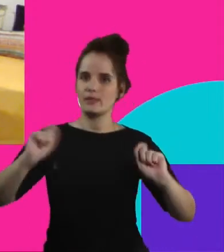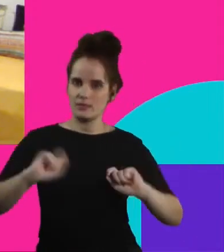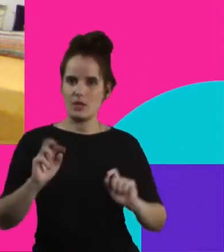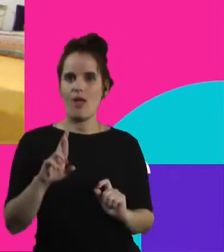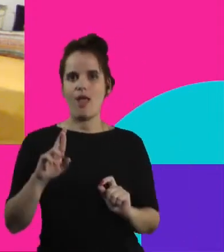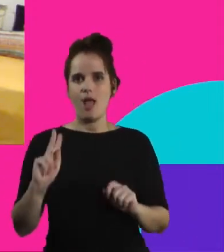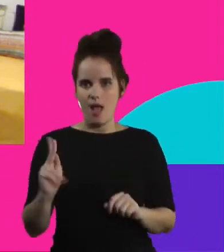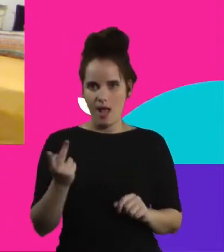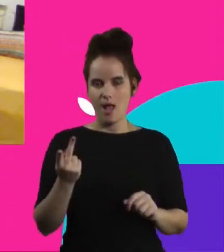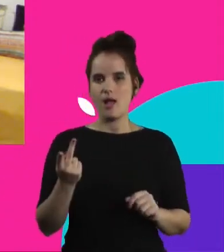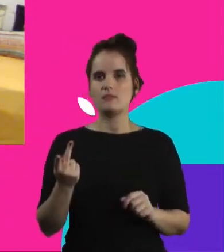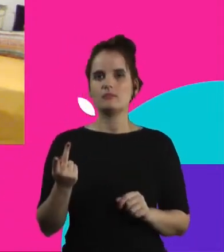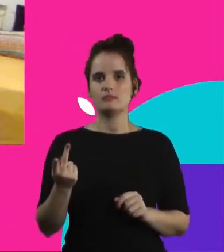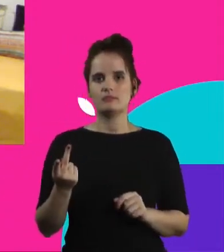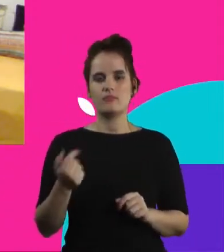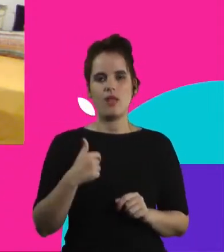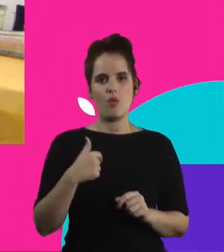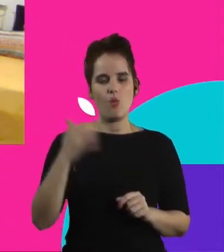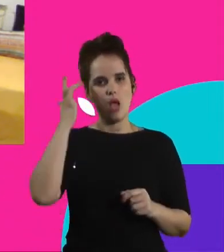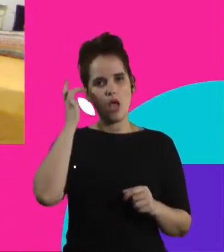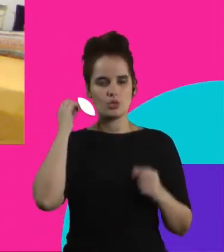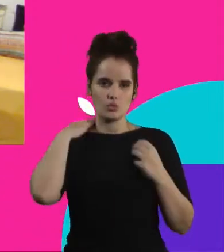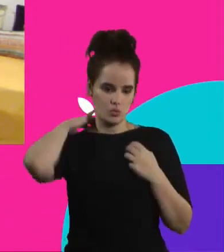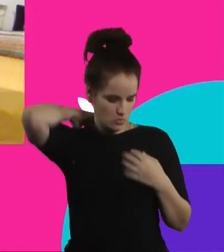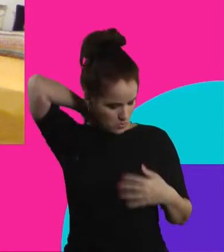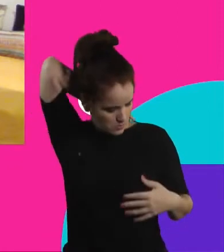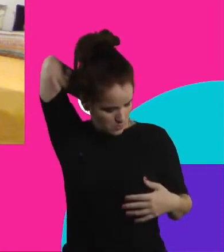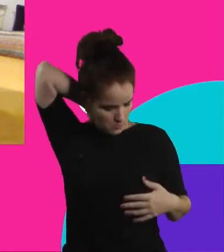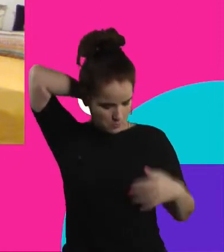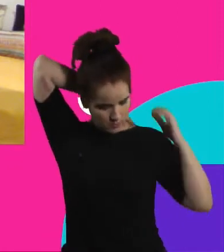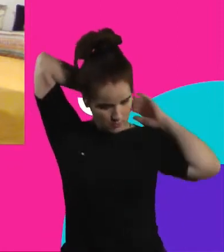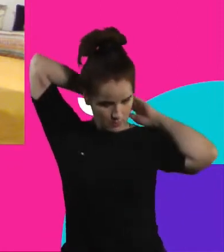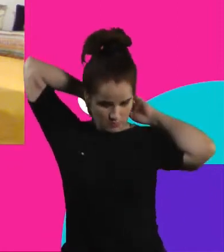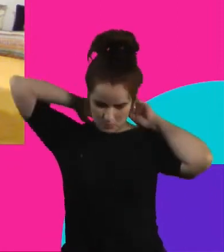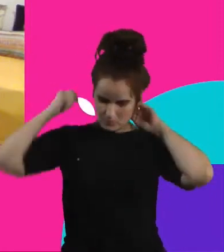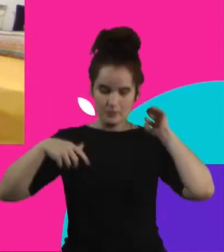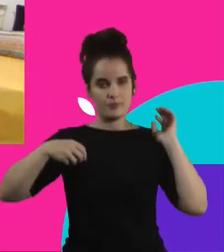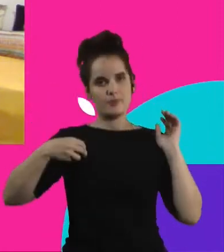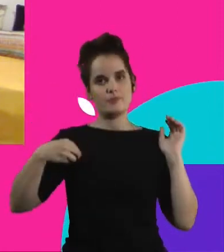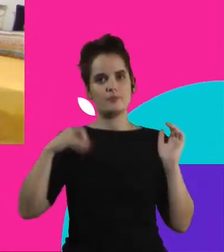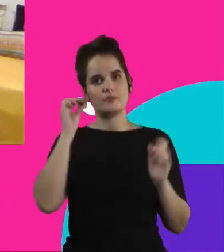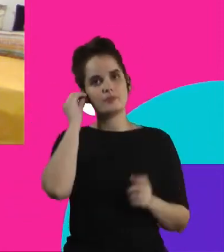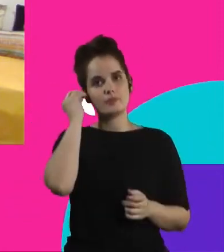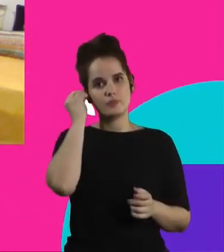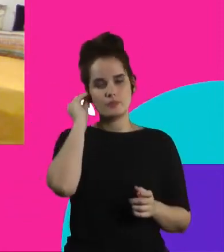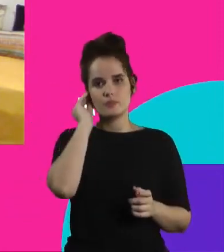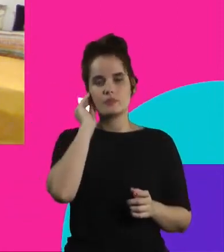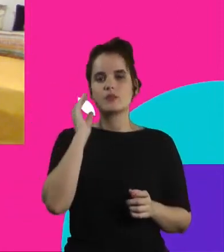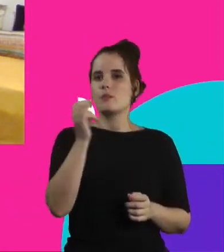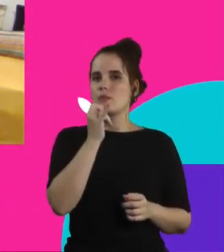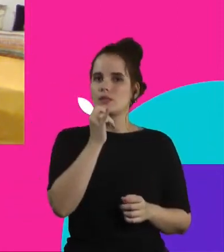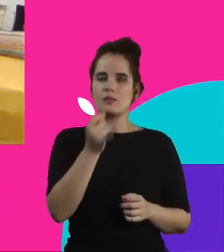RH. Eu acho quando eu falo de conhecer, levar informação, a minha própria existência, a minha história,